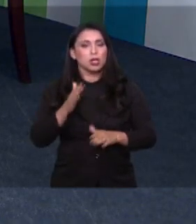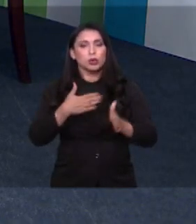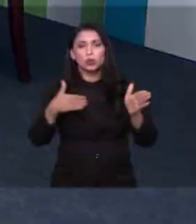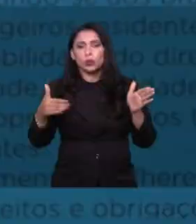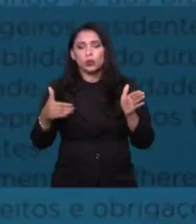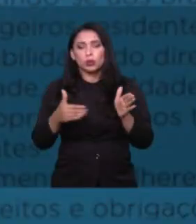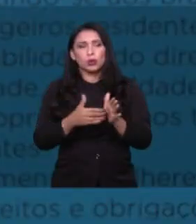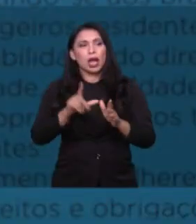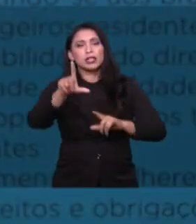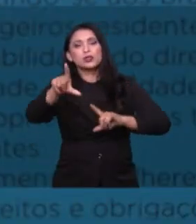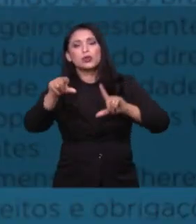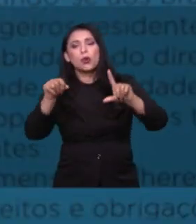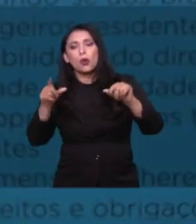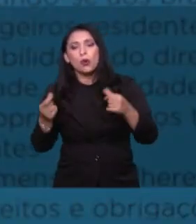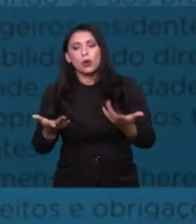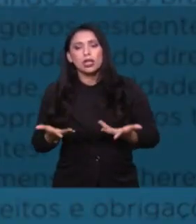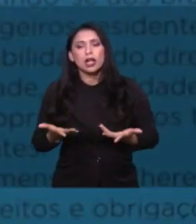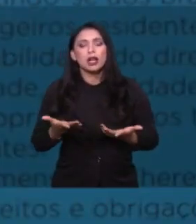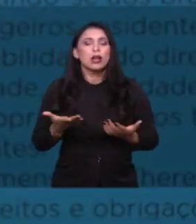seleção,